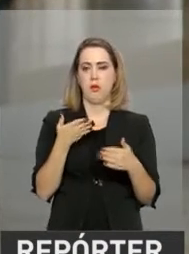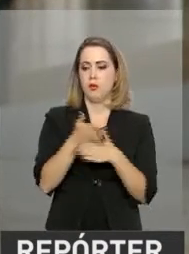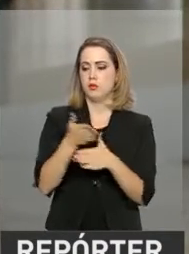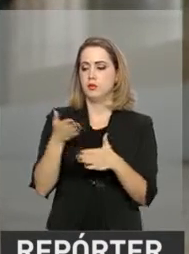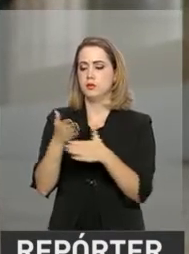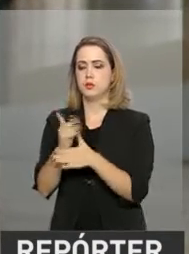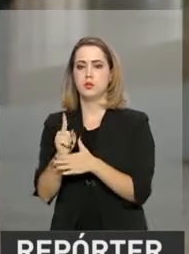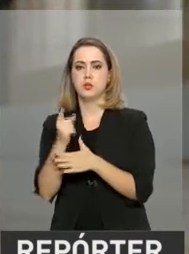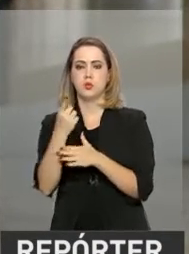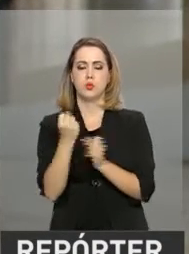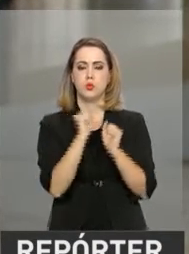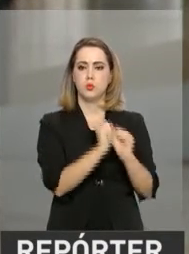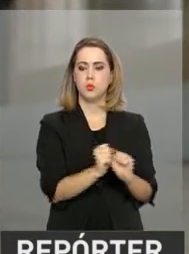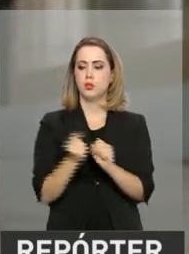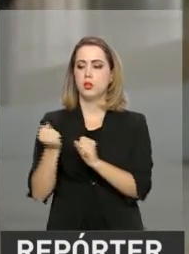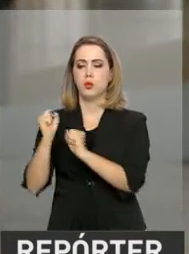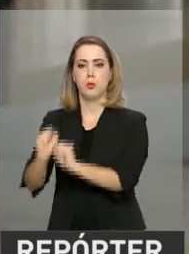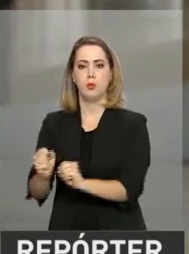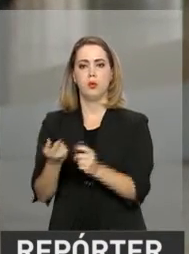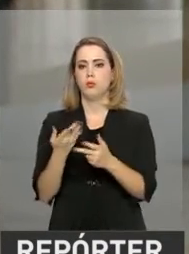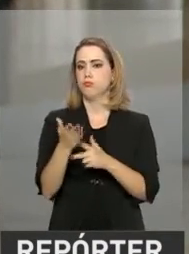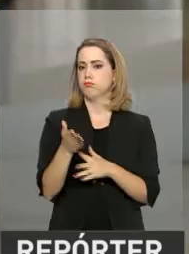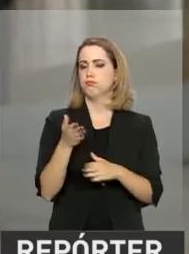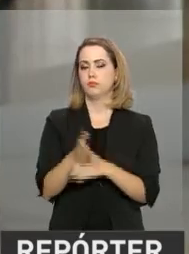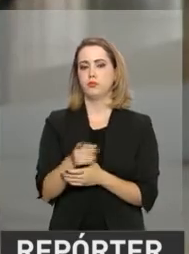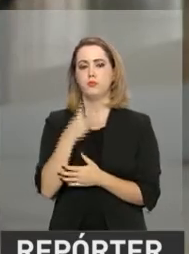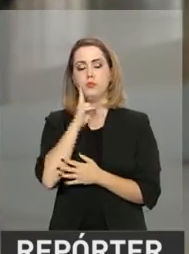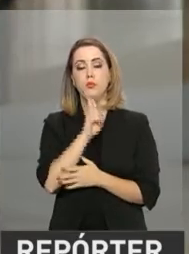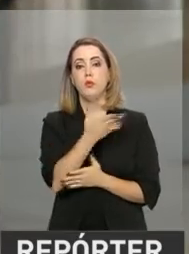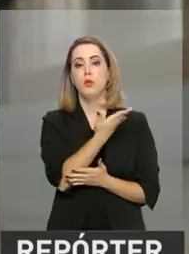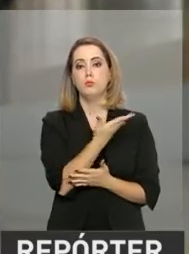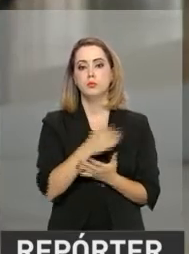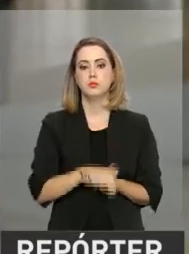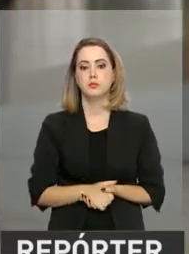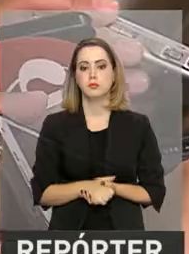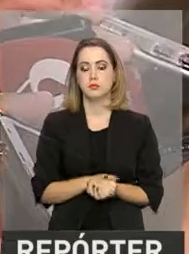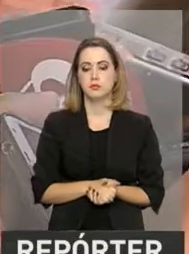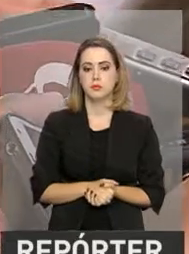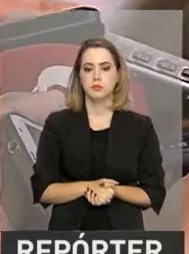Vamos acompanhar agora um trecho da entrevista do ministro da Fazenda, Henrique Meirelles.